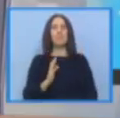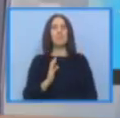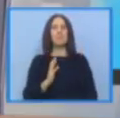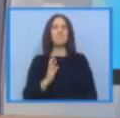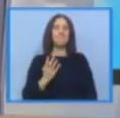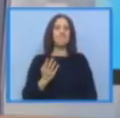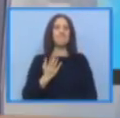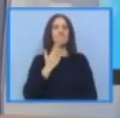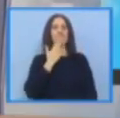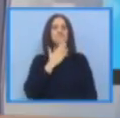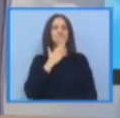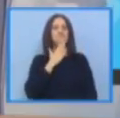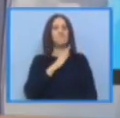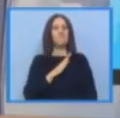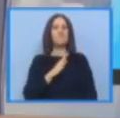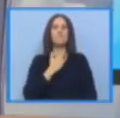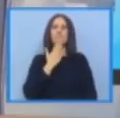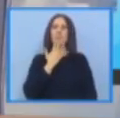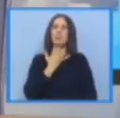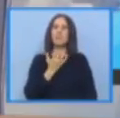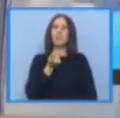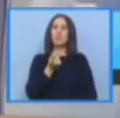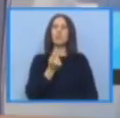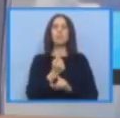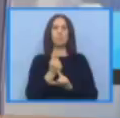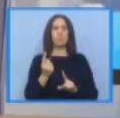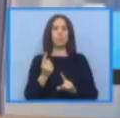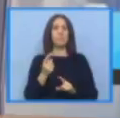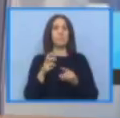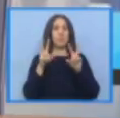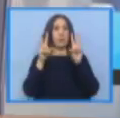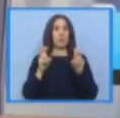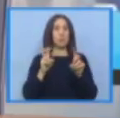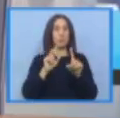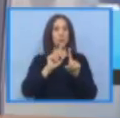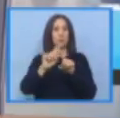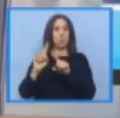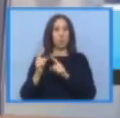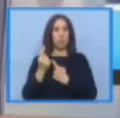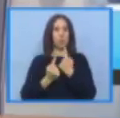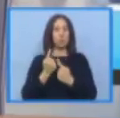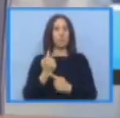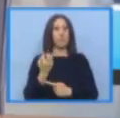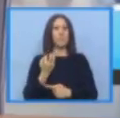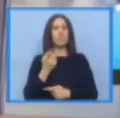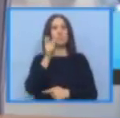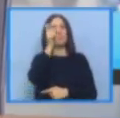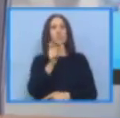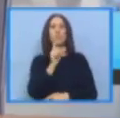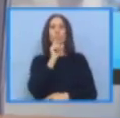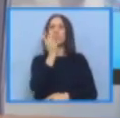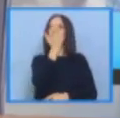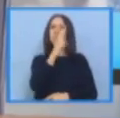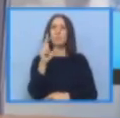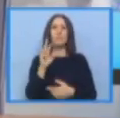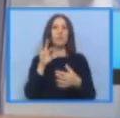alguma equidistância, porque o que se passa também em muitos destes casos é o nome daquela pessoa fica para